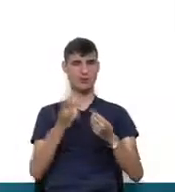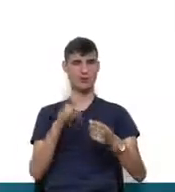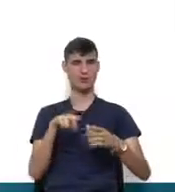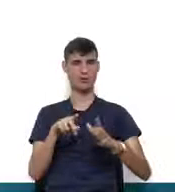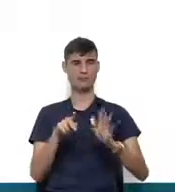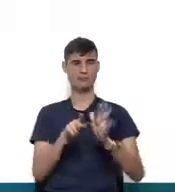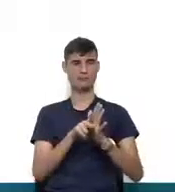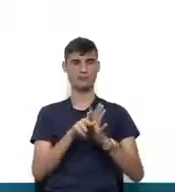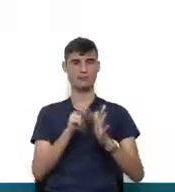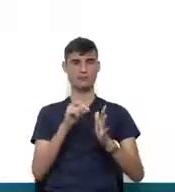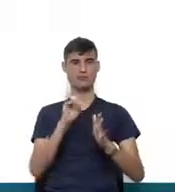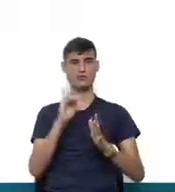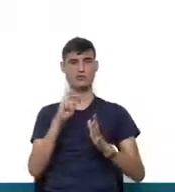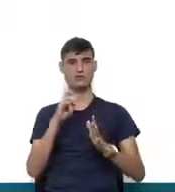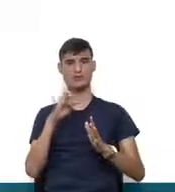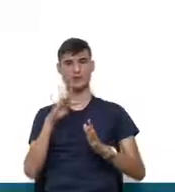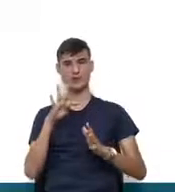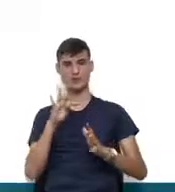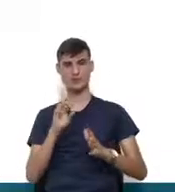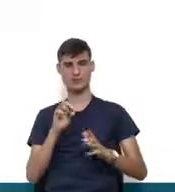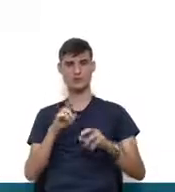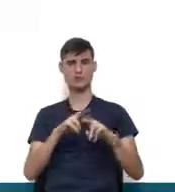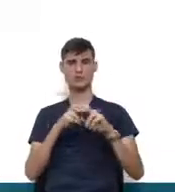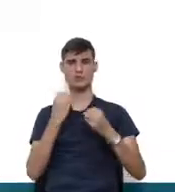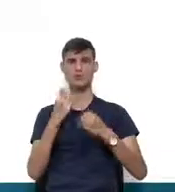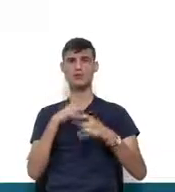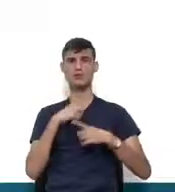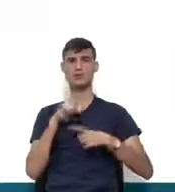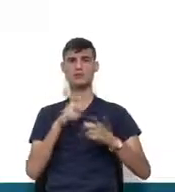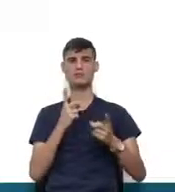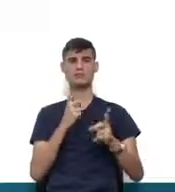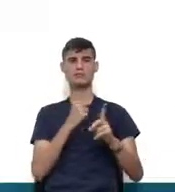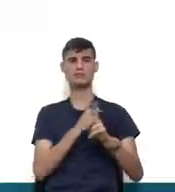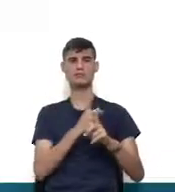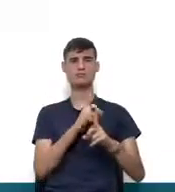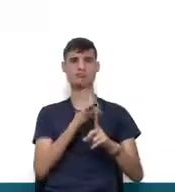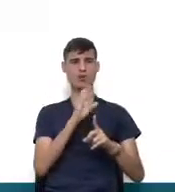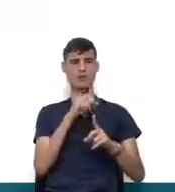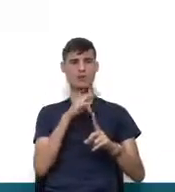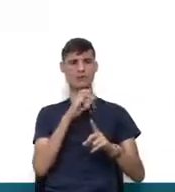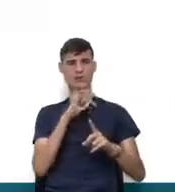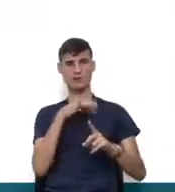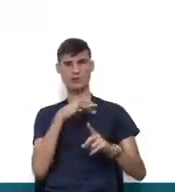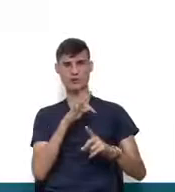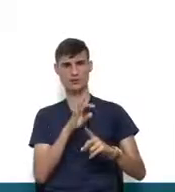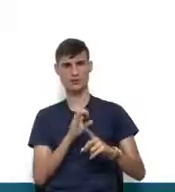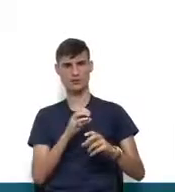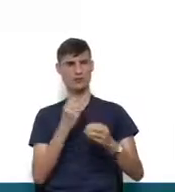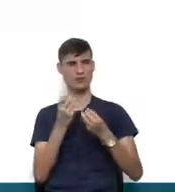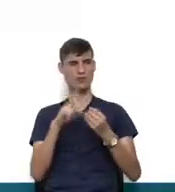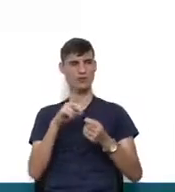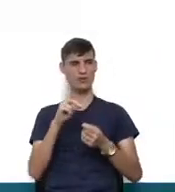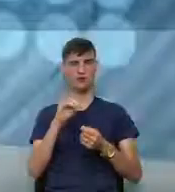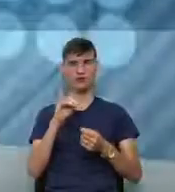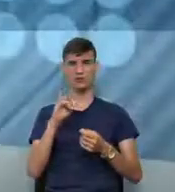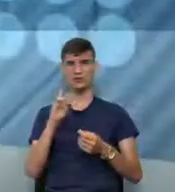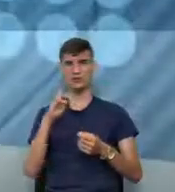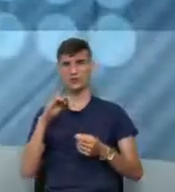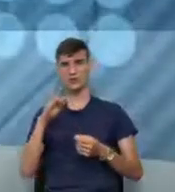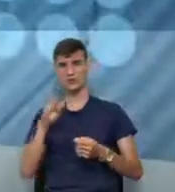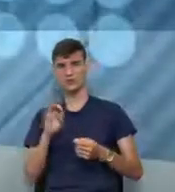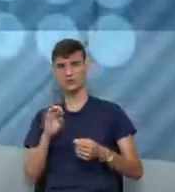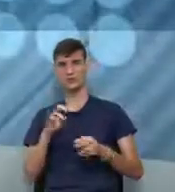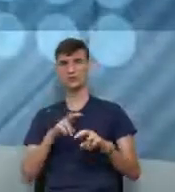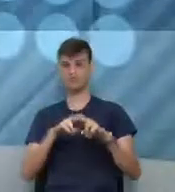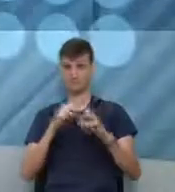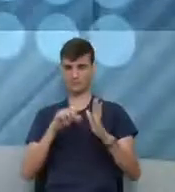é divergente. E como que eu identifico quando uma série é convergente e quando ela é divergente?